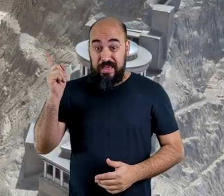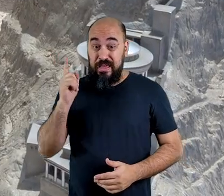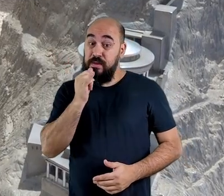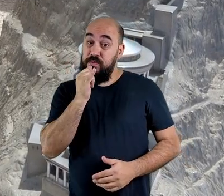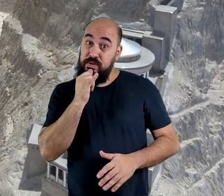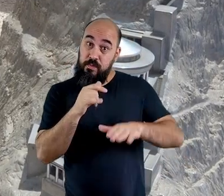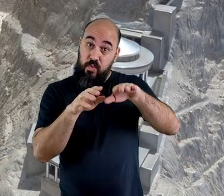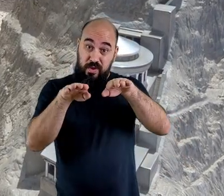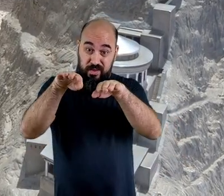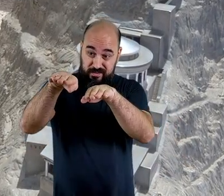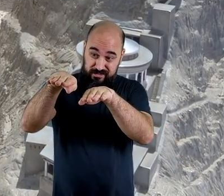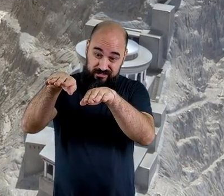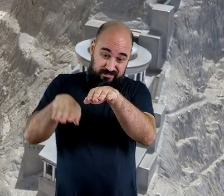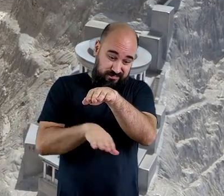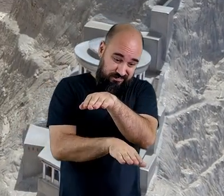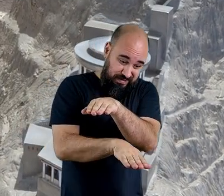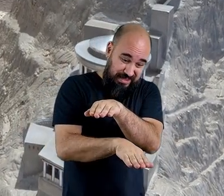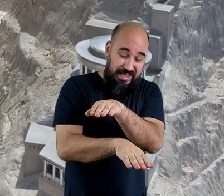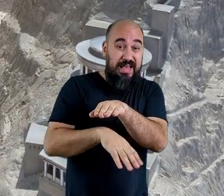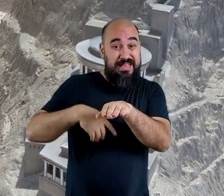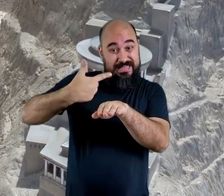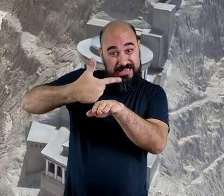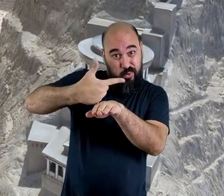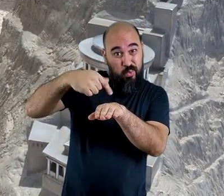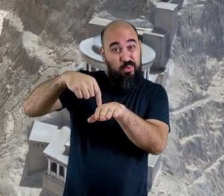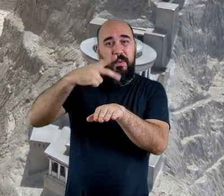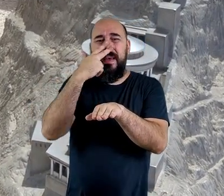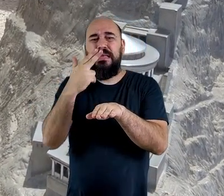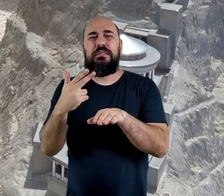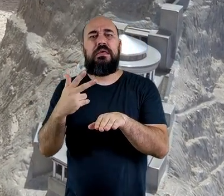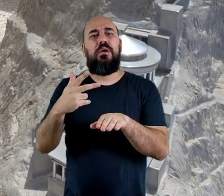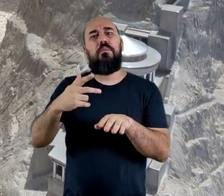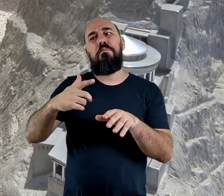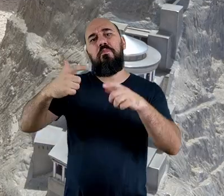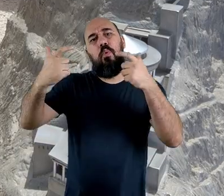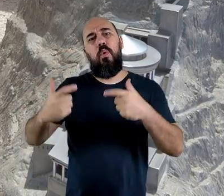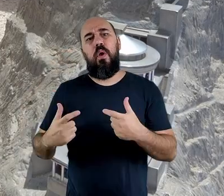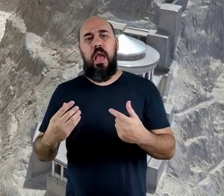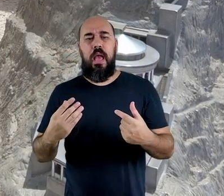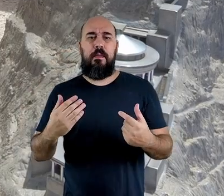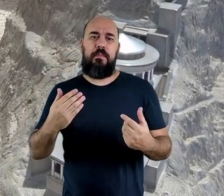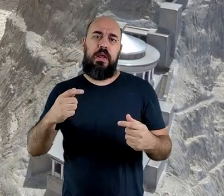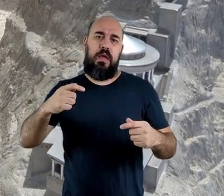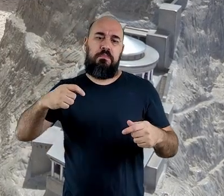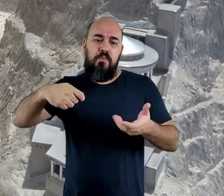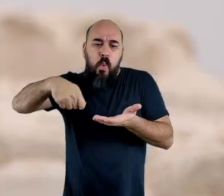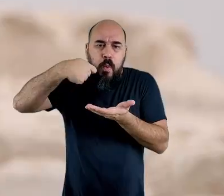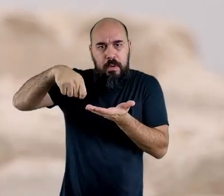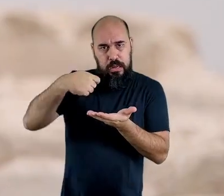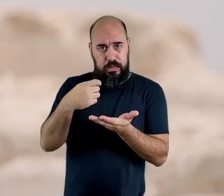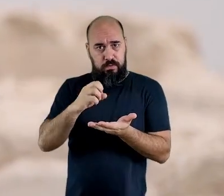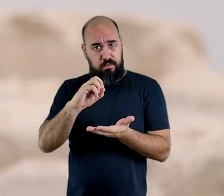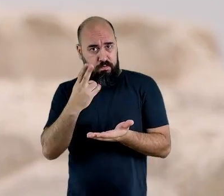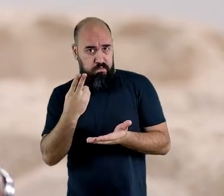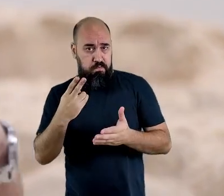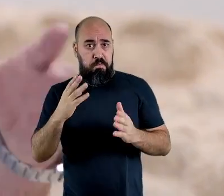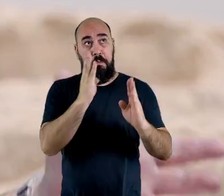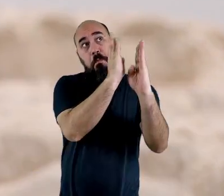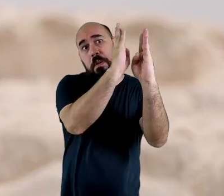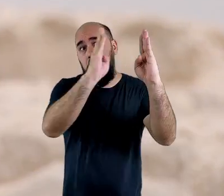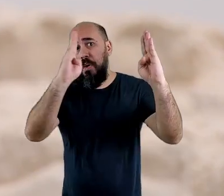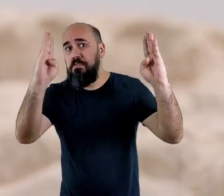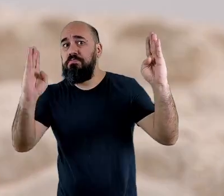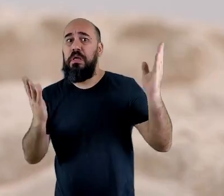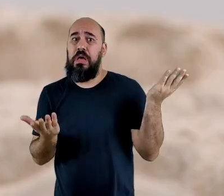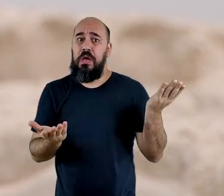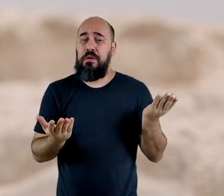fosse uma sala de jantar ou talvez fosse uma biblioteca. Não sabemos dizer porque a única coisa que você vai ver